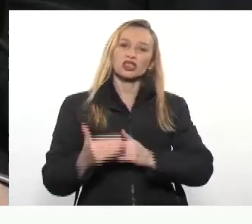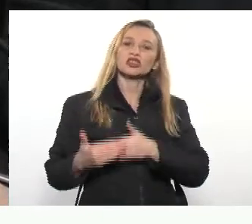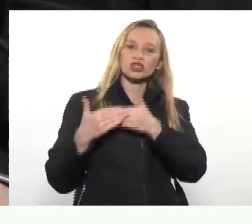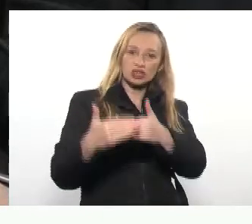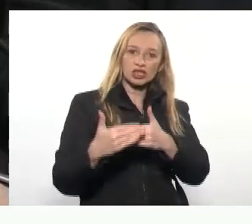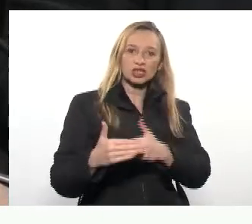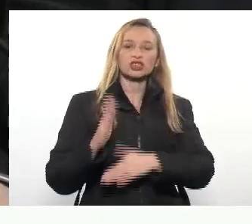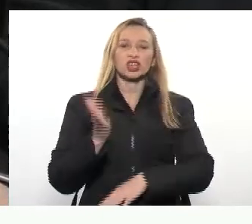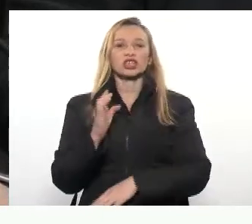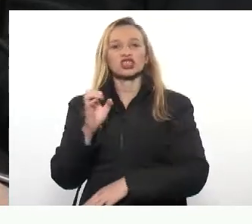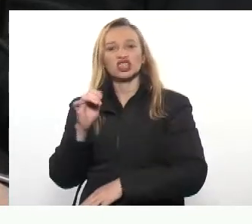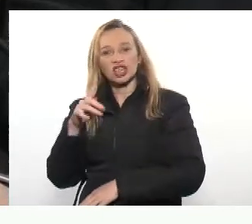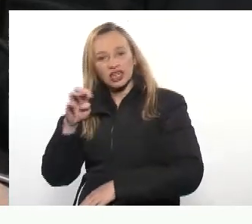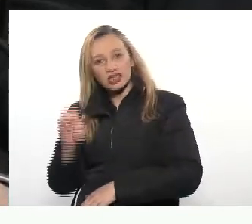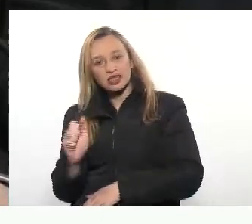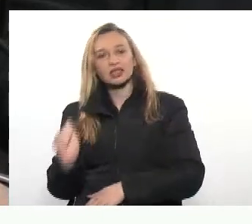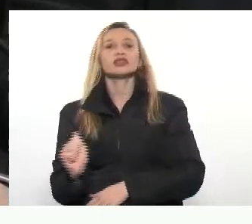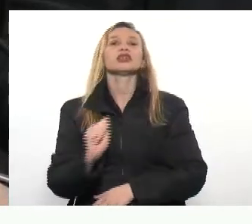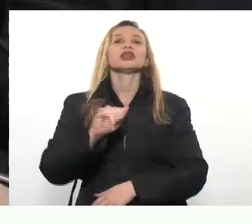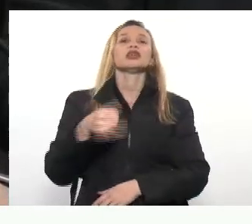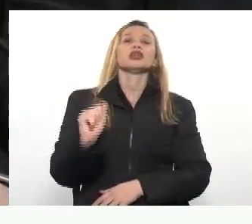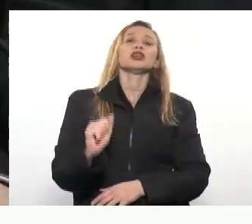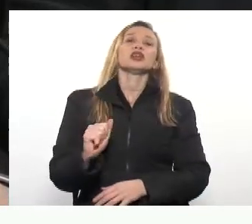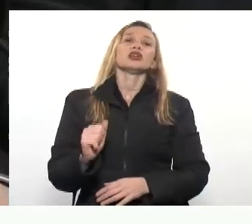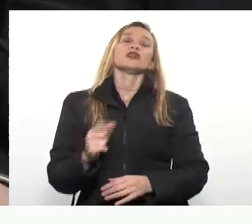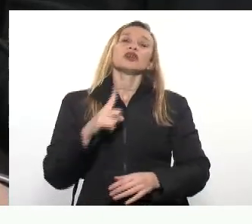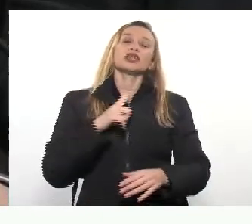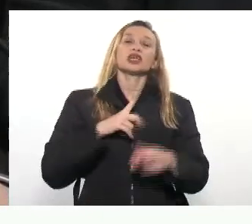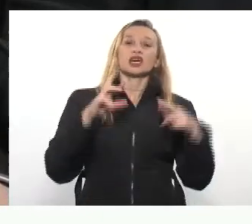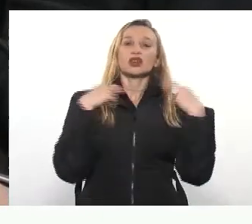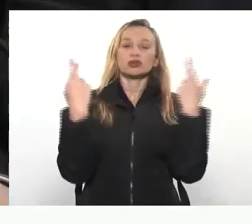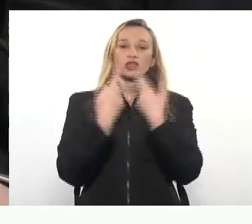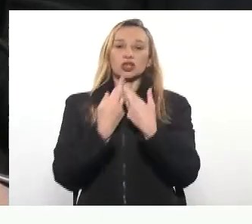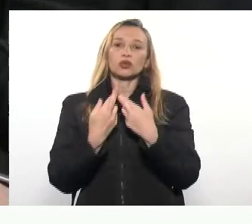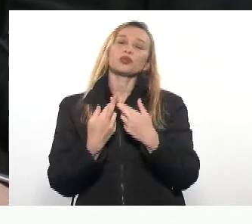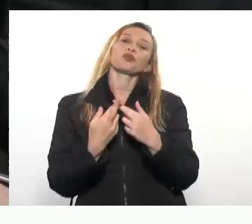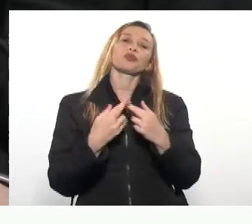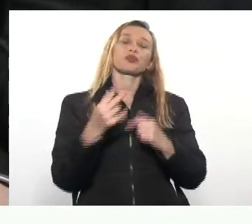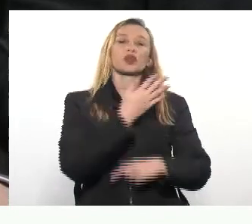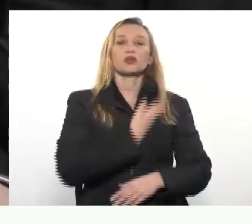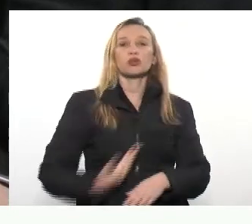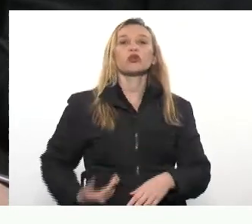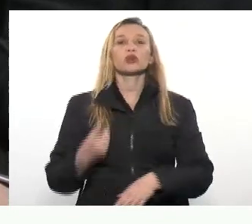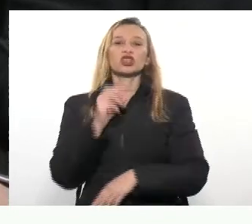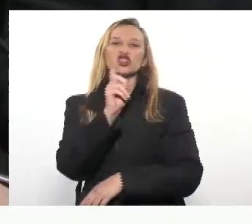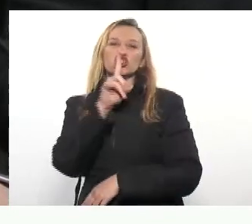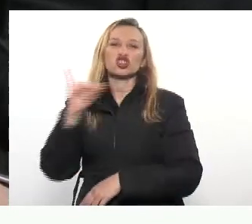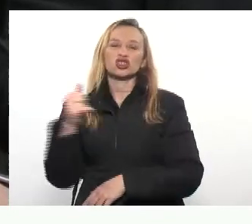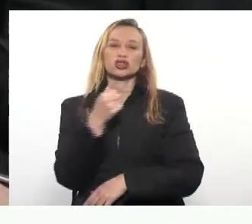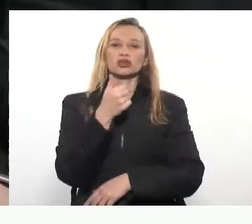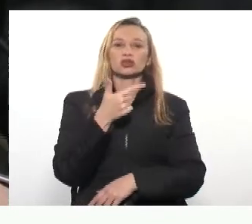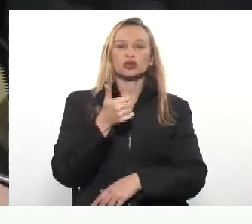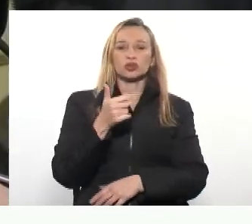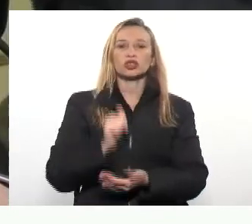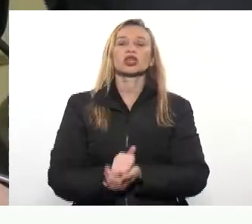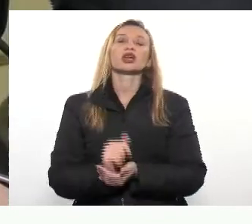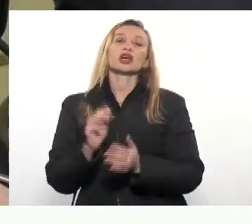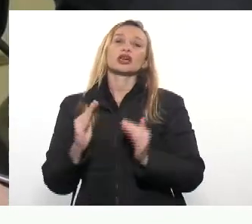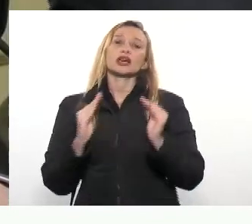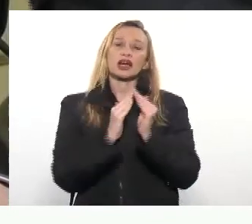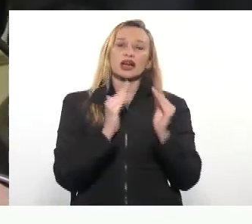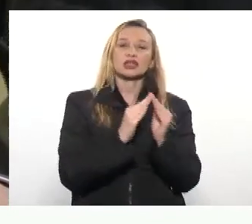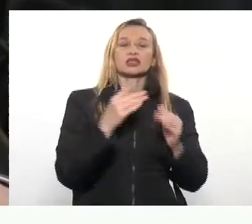já na Genesa, que vai ter audiência pública dia 2, vem ao encontro exatamente das questões que estão sendo colocadas nessa casa